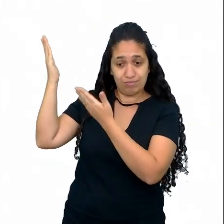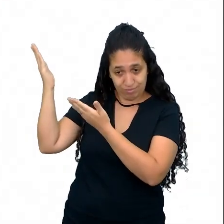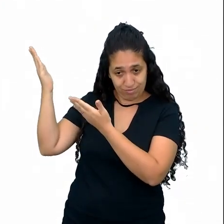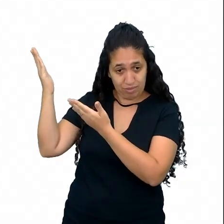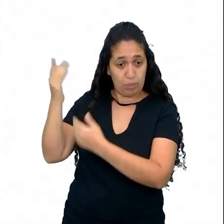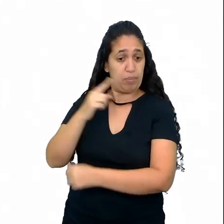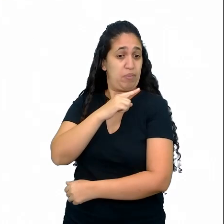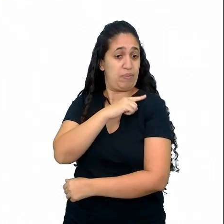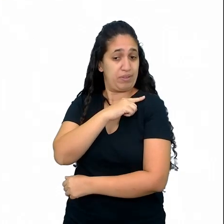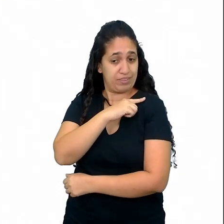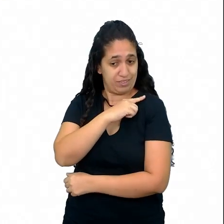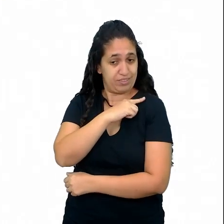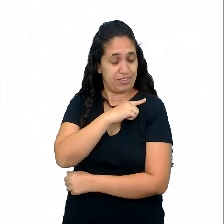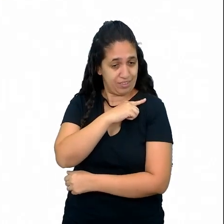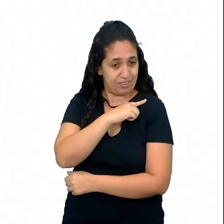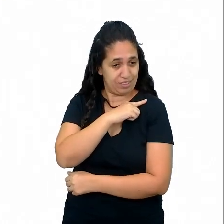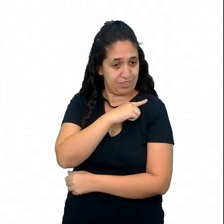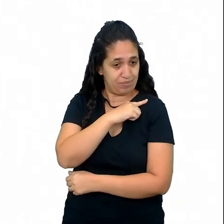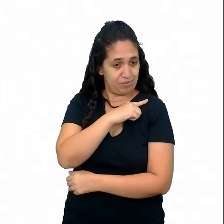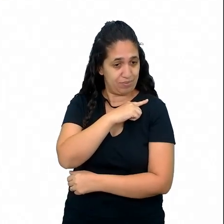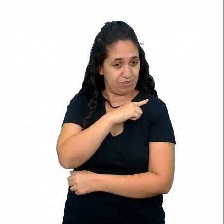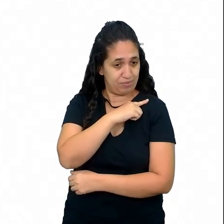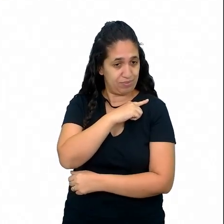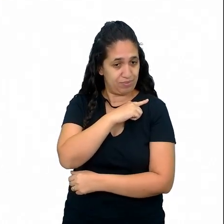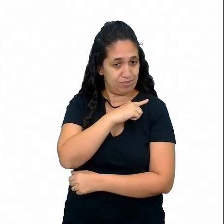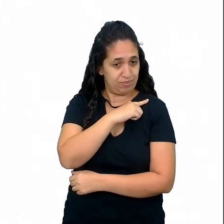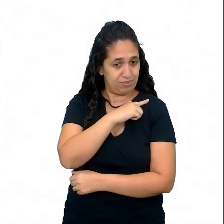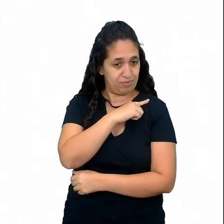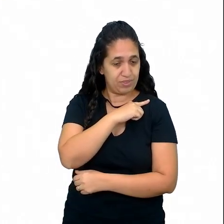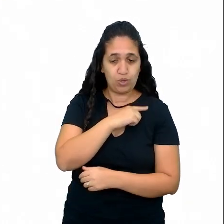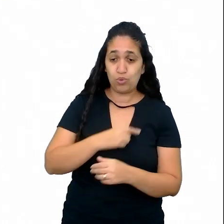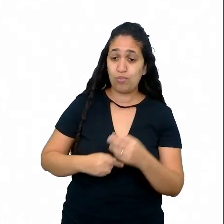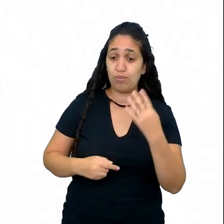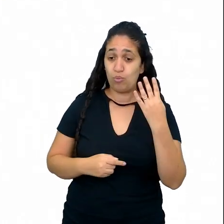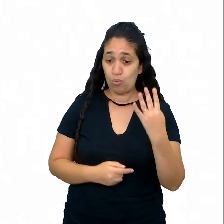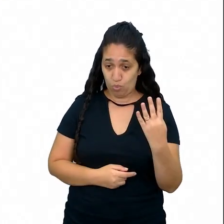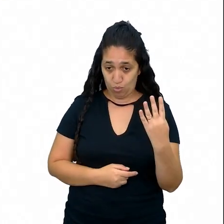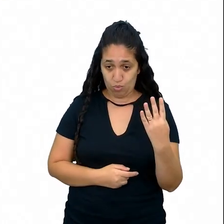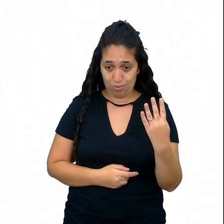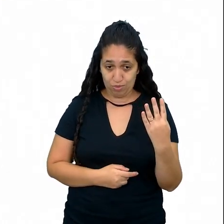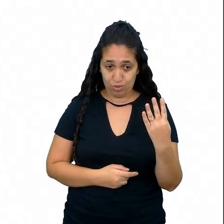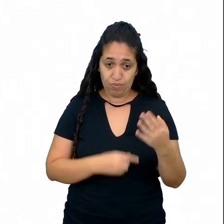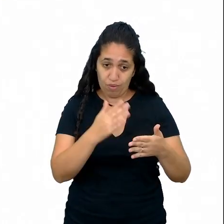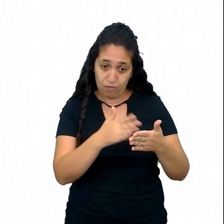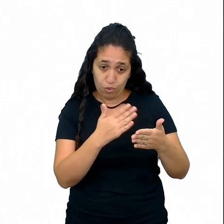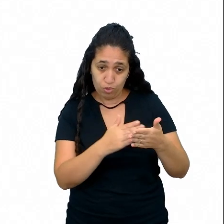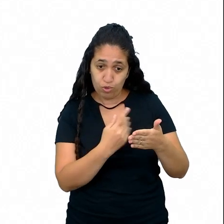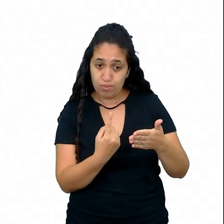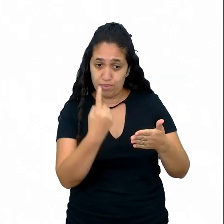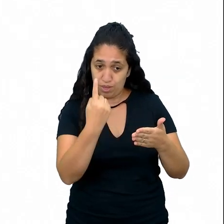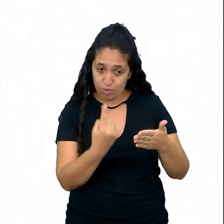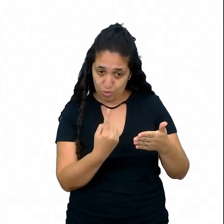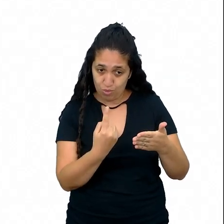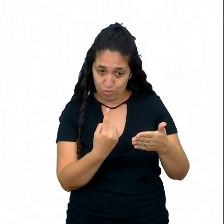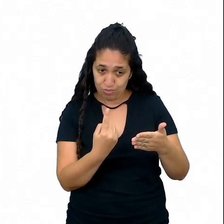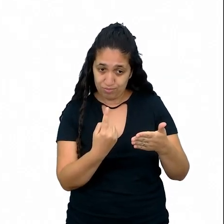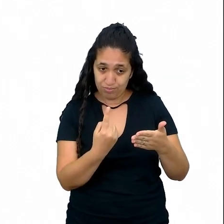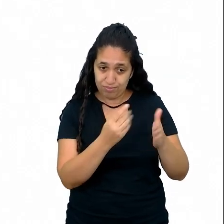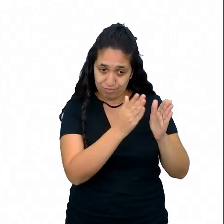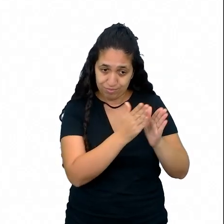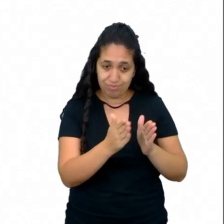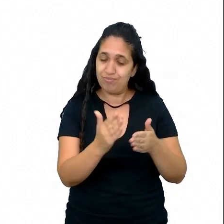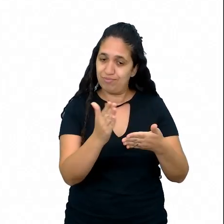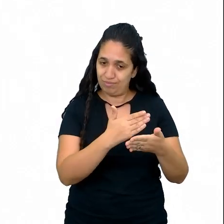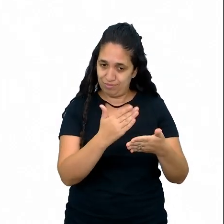primeira série do ensino médio, nós vamos trabalhar com a situação de aprendizagem número 4 do nosso volume 1, da nossa primeira parte aí para nós do nosso